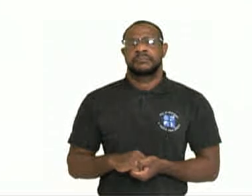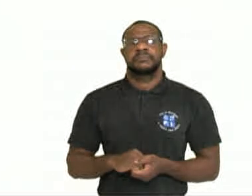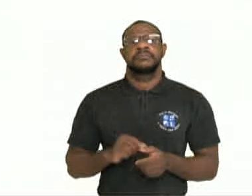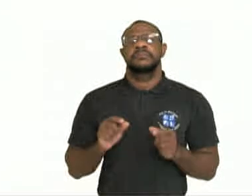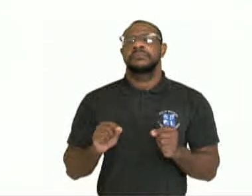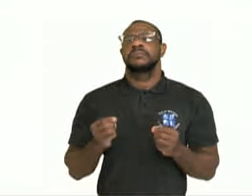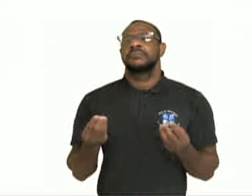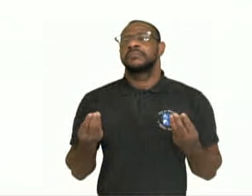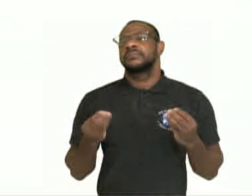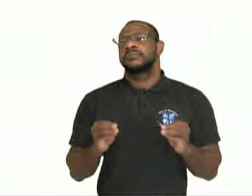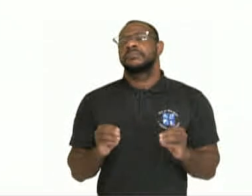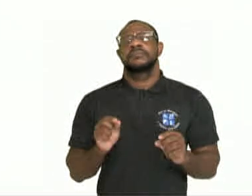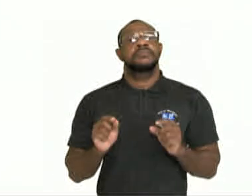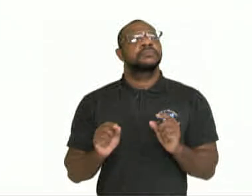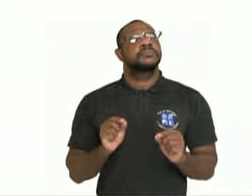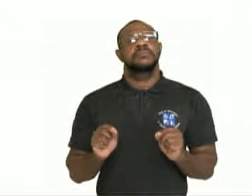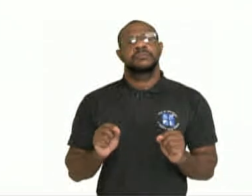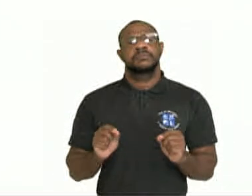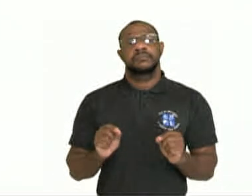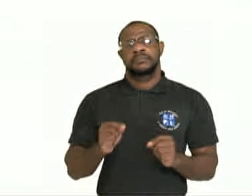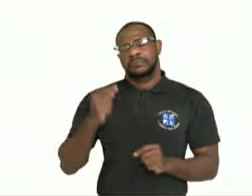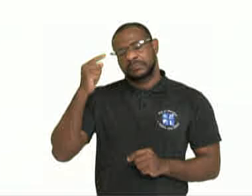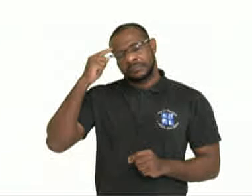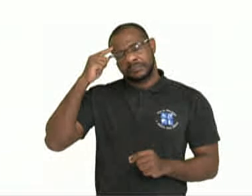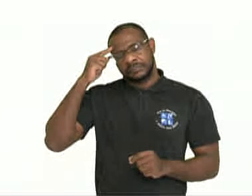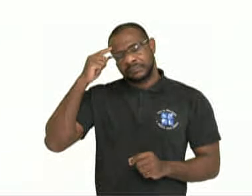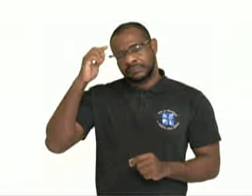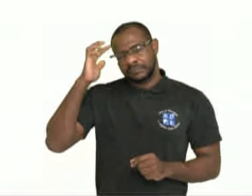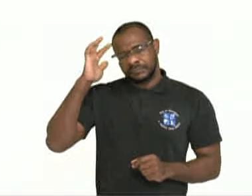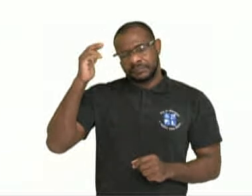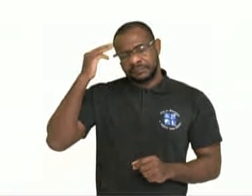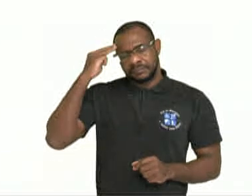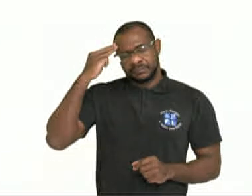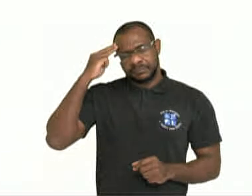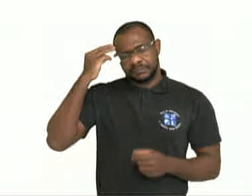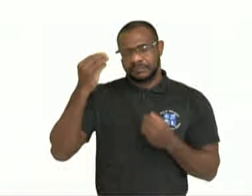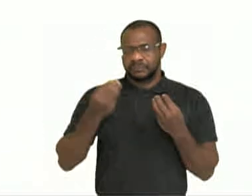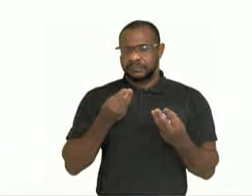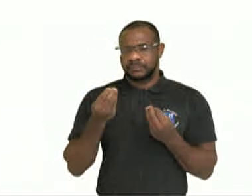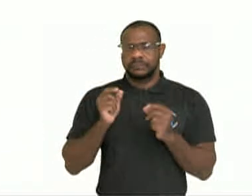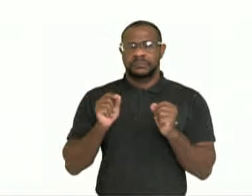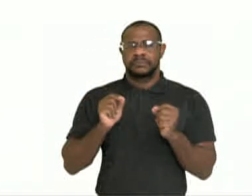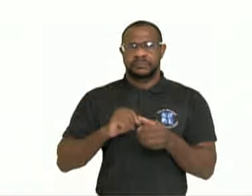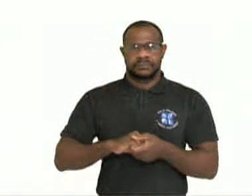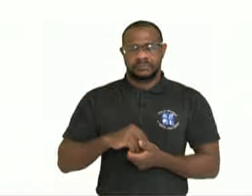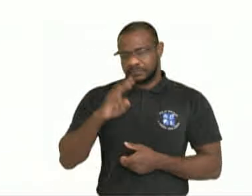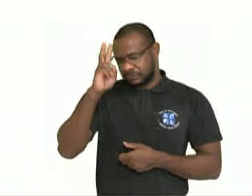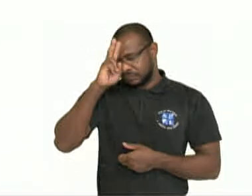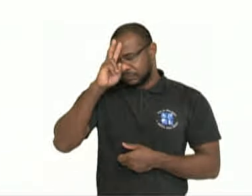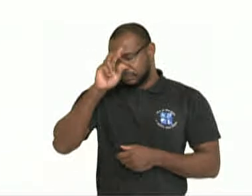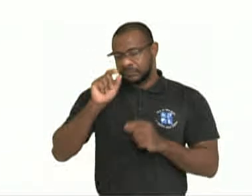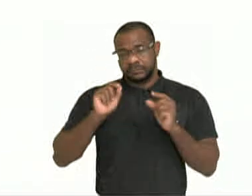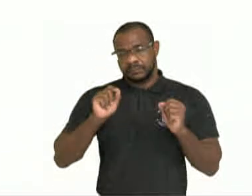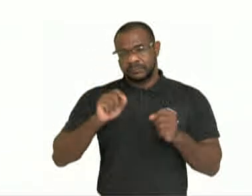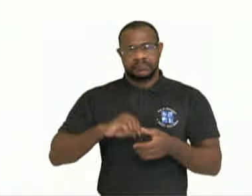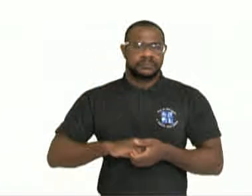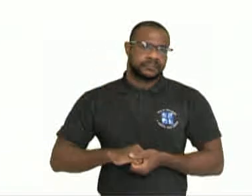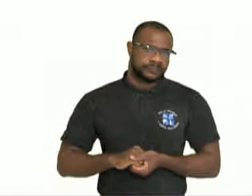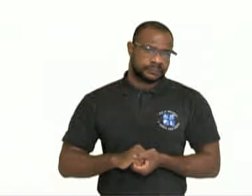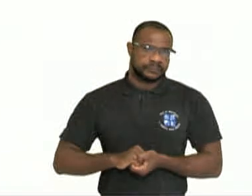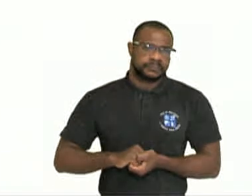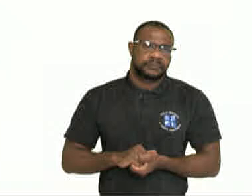aplica a la pérdida de memoria. En la viñeta, el anciano ya no se acuerda quién es Elcira.